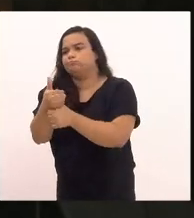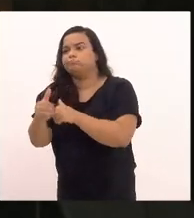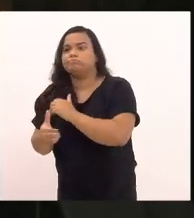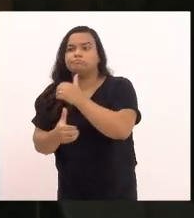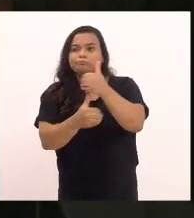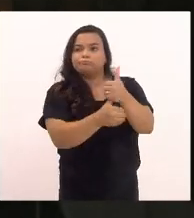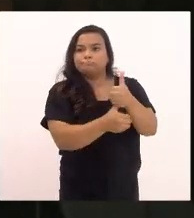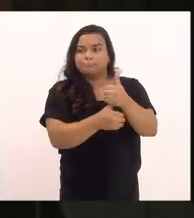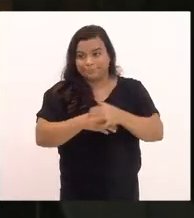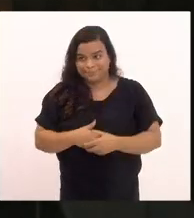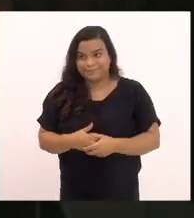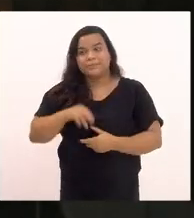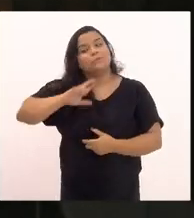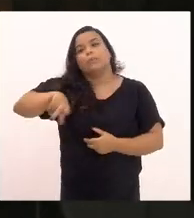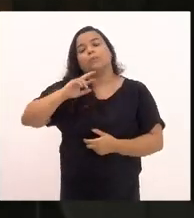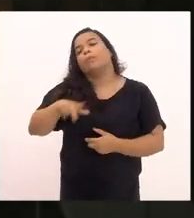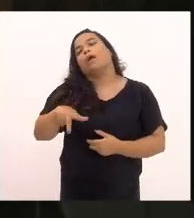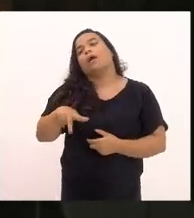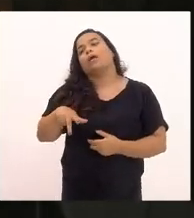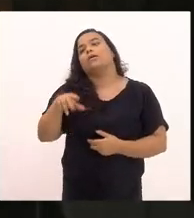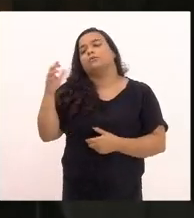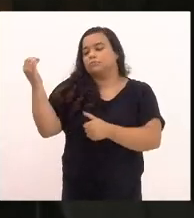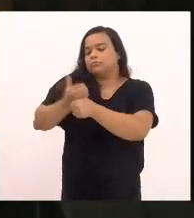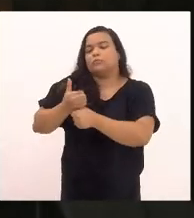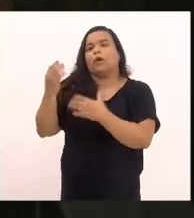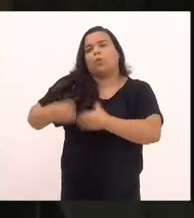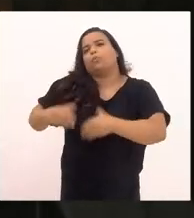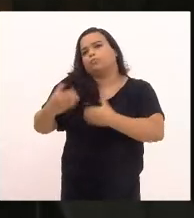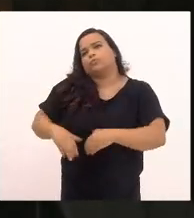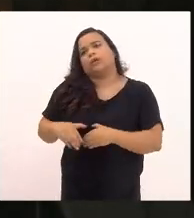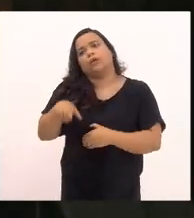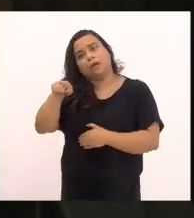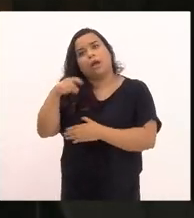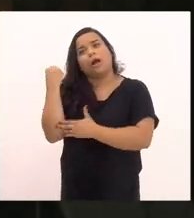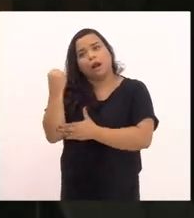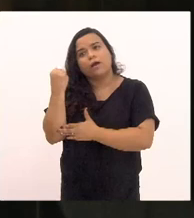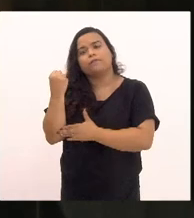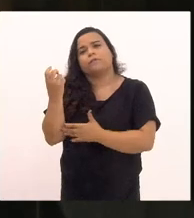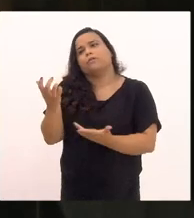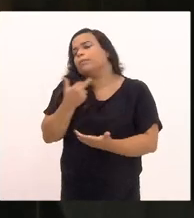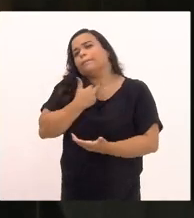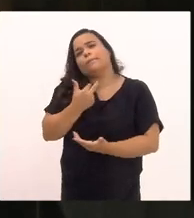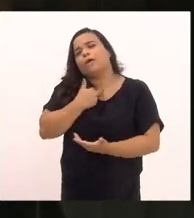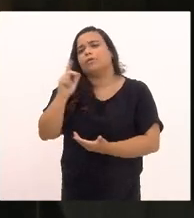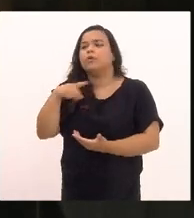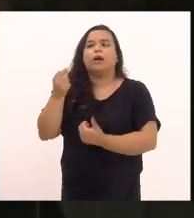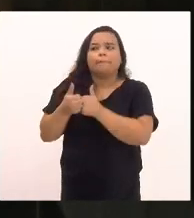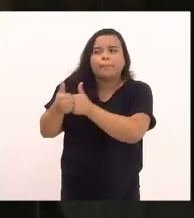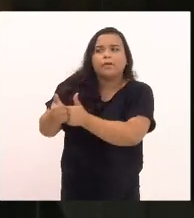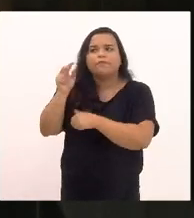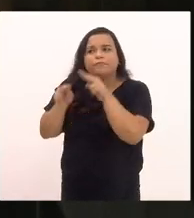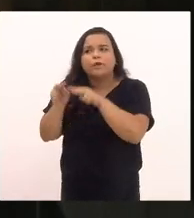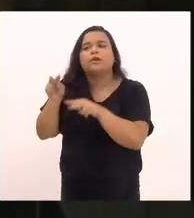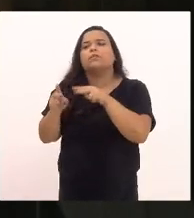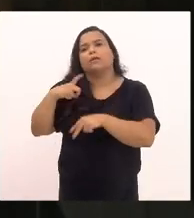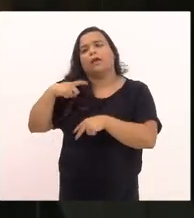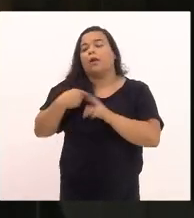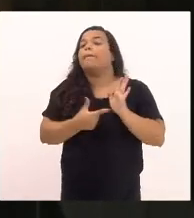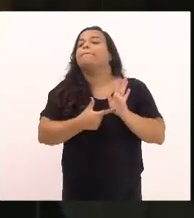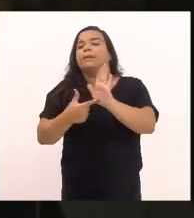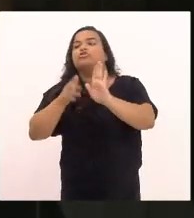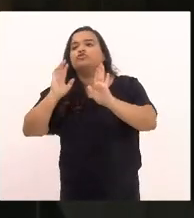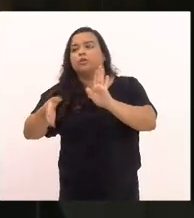como forma de substituir os profissionais concursados. Isso é muito grave, a gente está acompanhando. Eu apresentei um projeto de